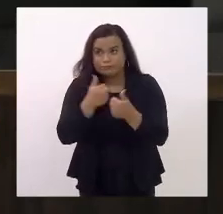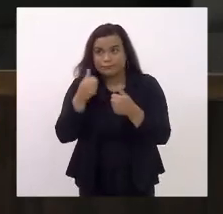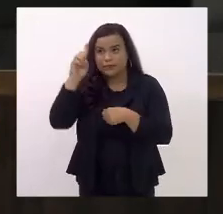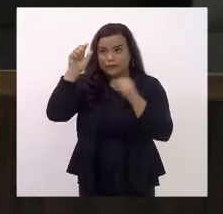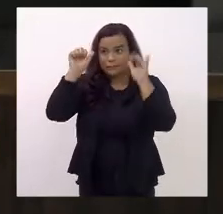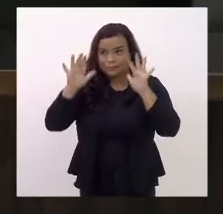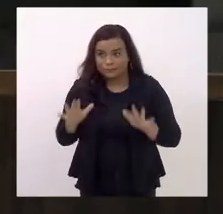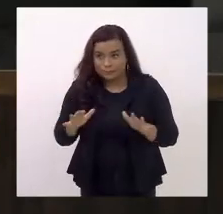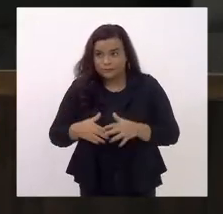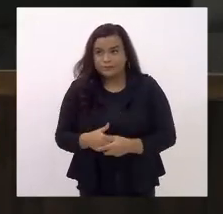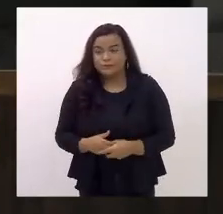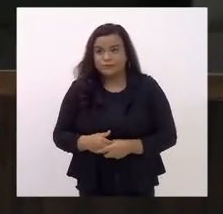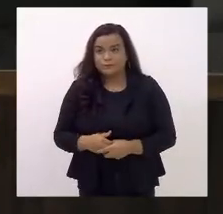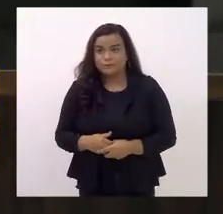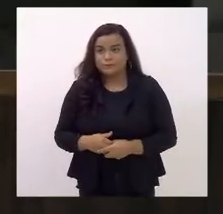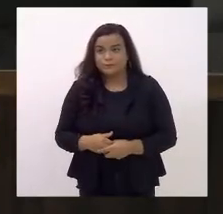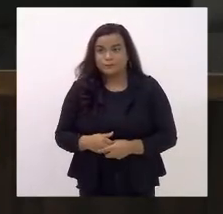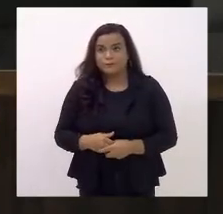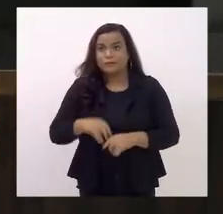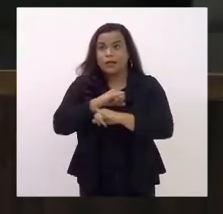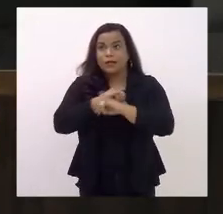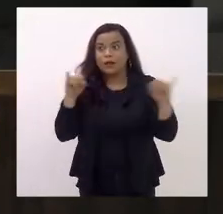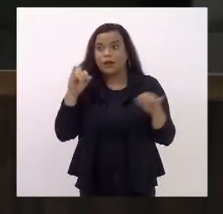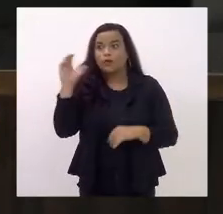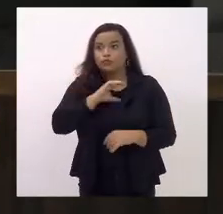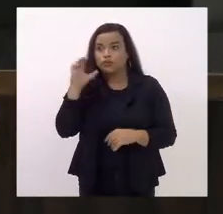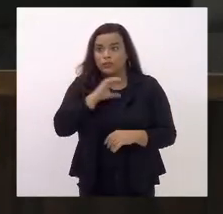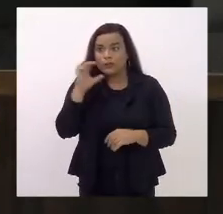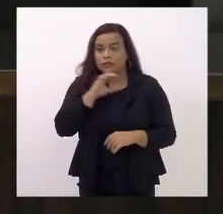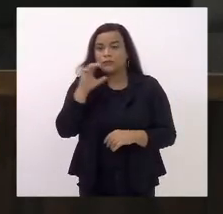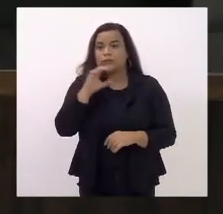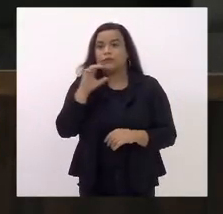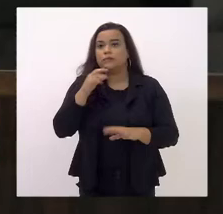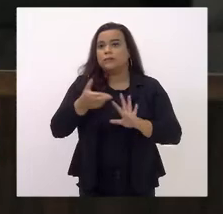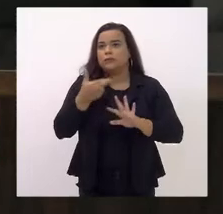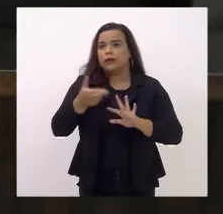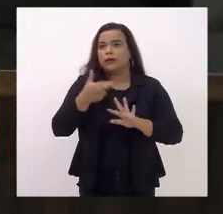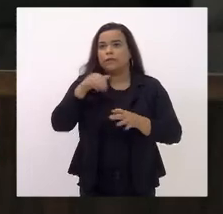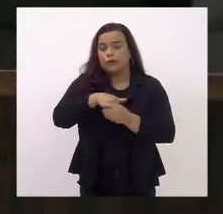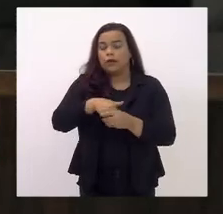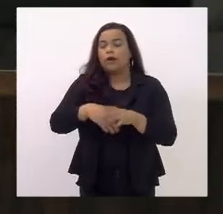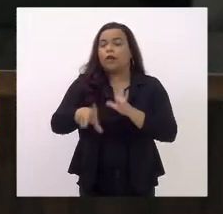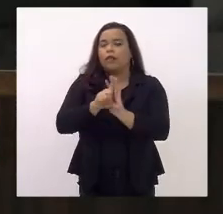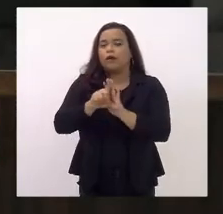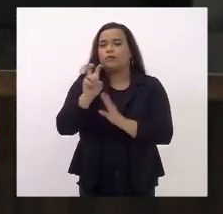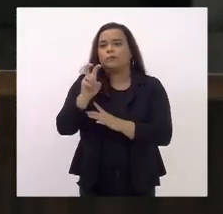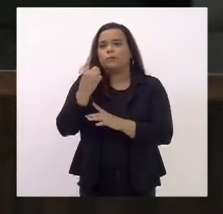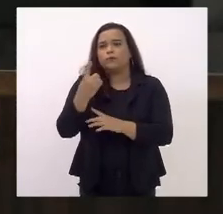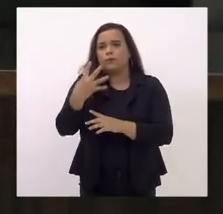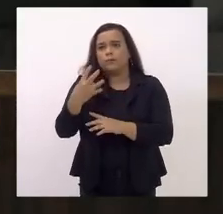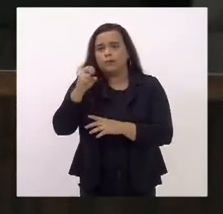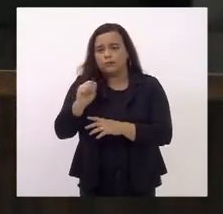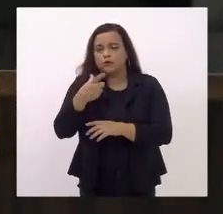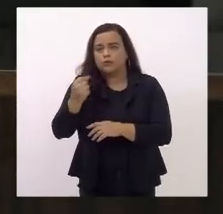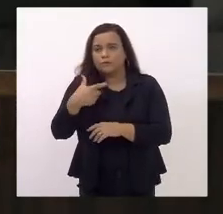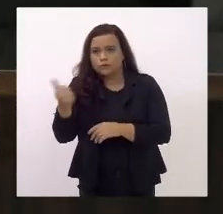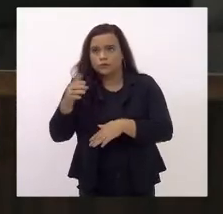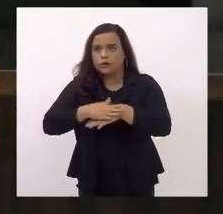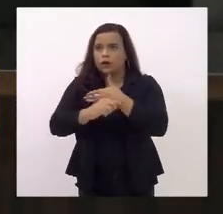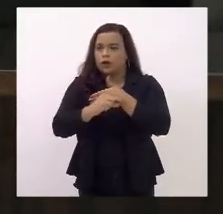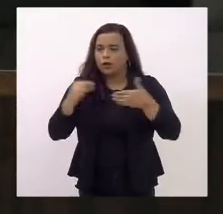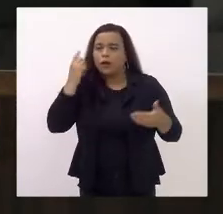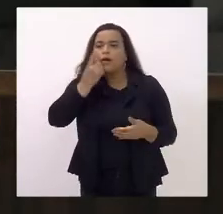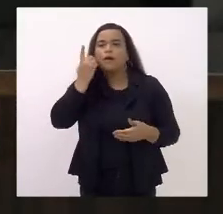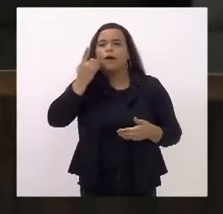abençoe. Anuncio em regime de urgência, em votação, em discussão única, projeto de lei 5148 de 21, de autoria do deputado Brazão,